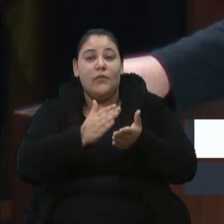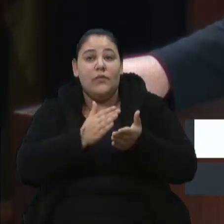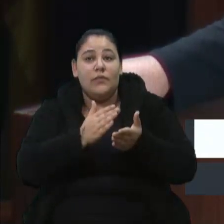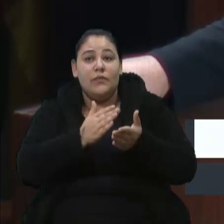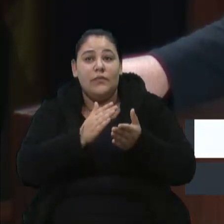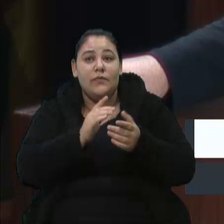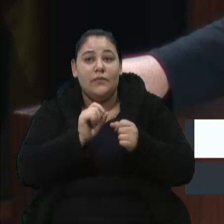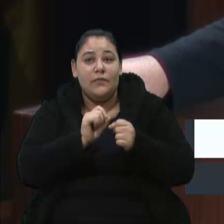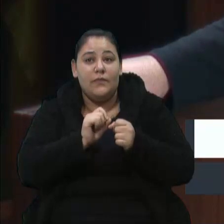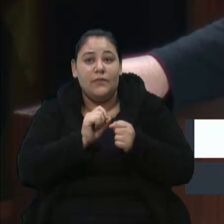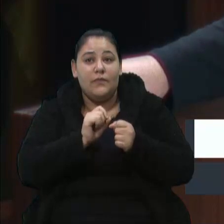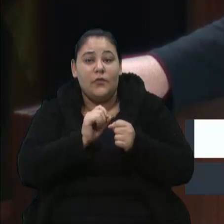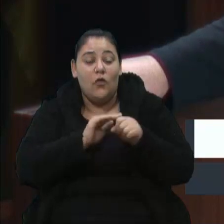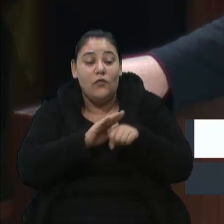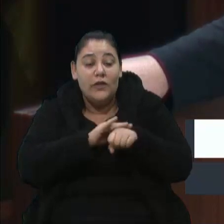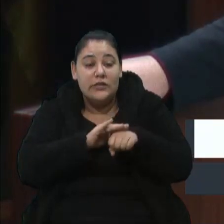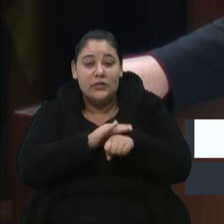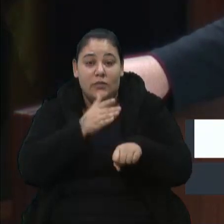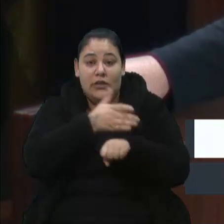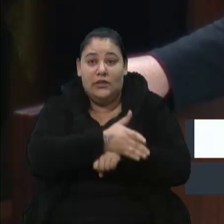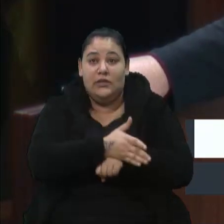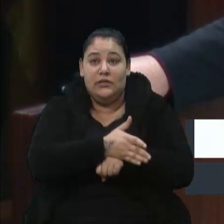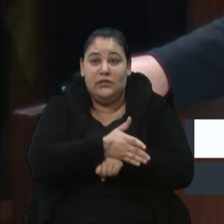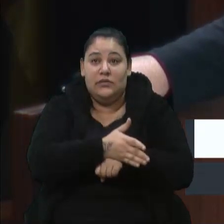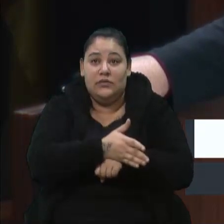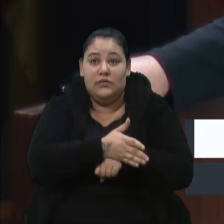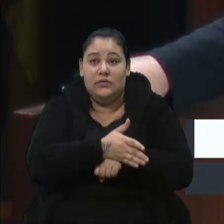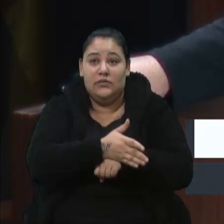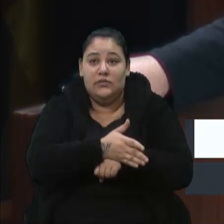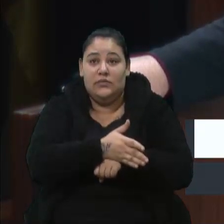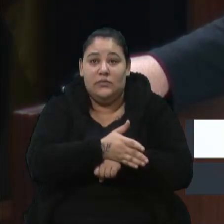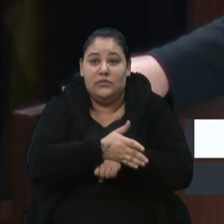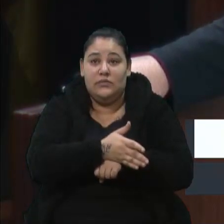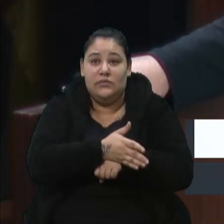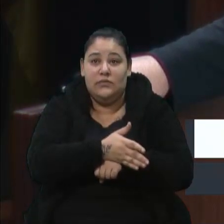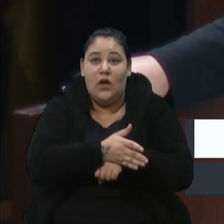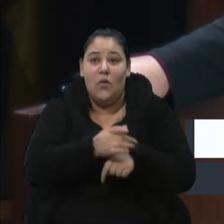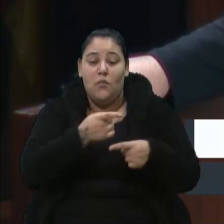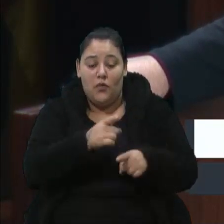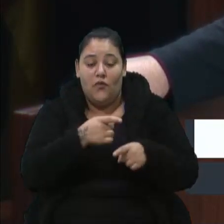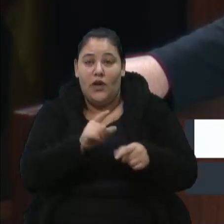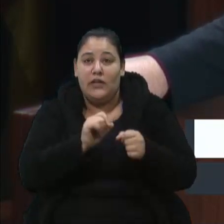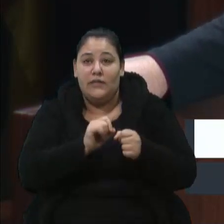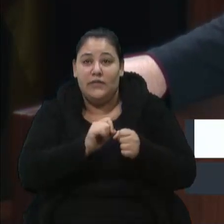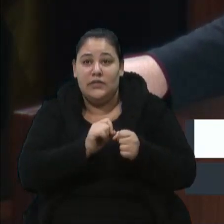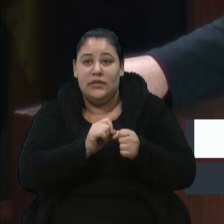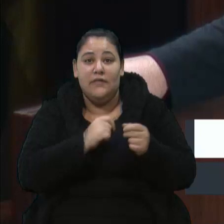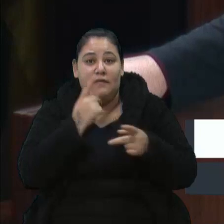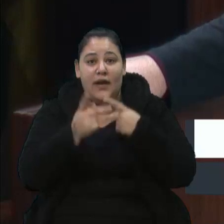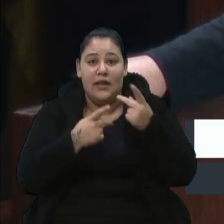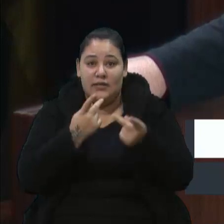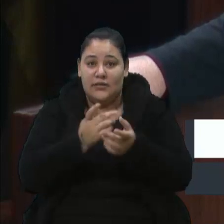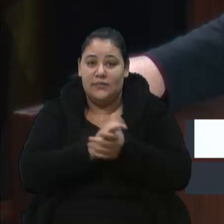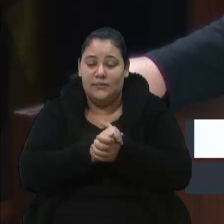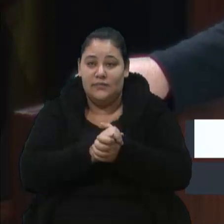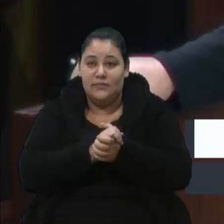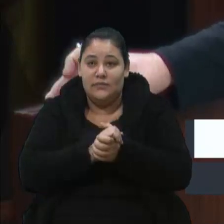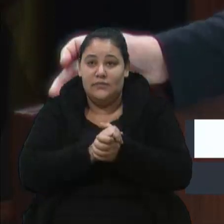foram incitadas a fazer tudo aquilo lá, a fazer aquelas falas. Uma parte, vereador. Então, eu faço